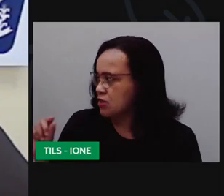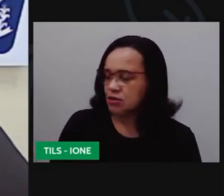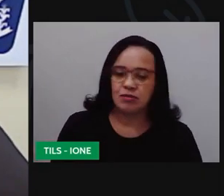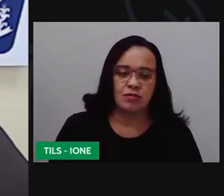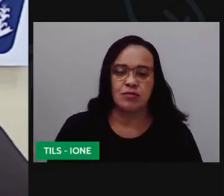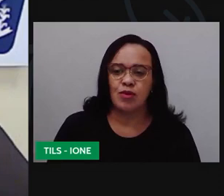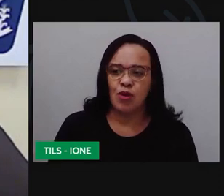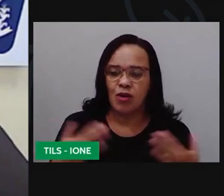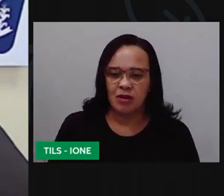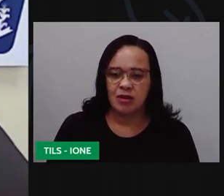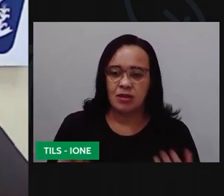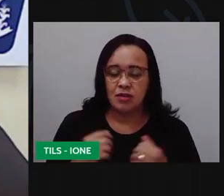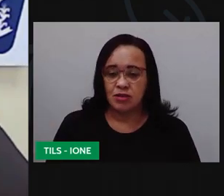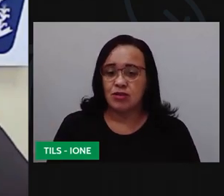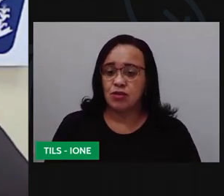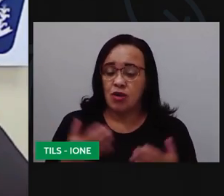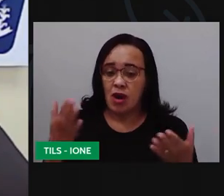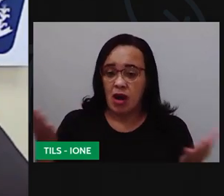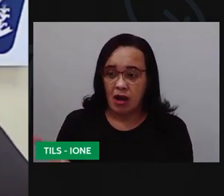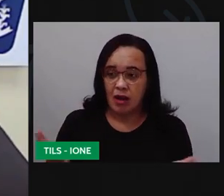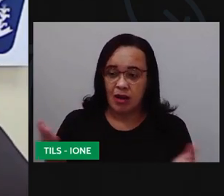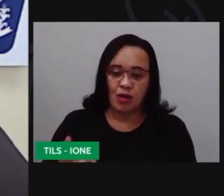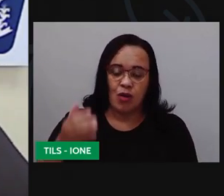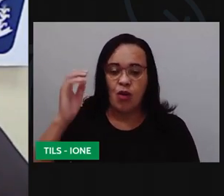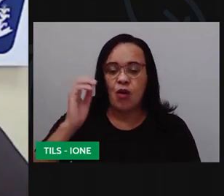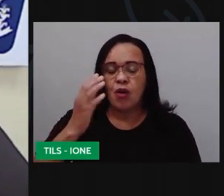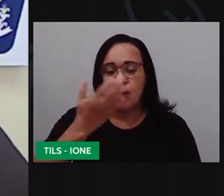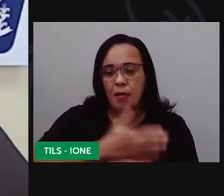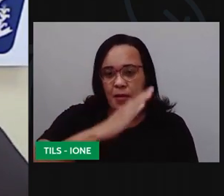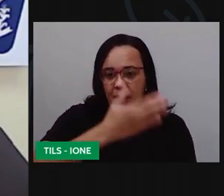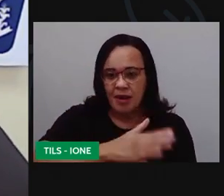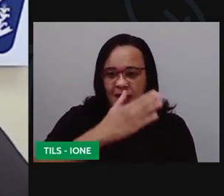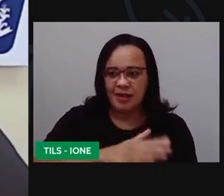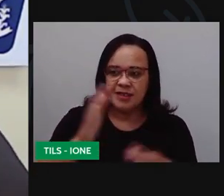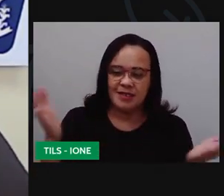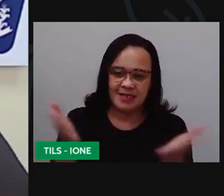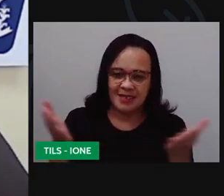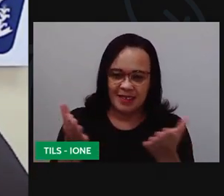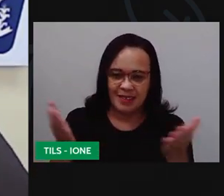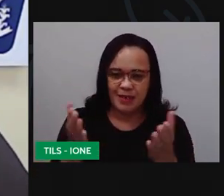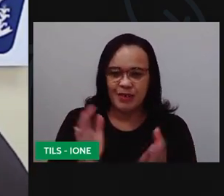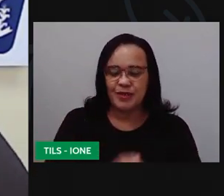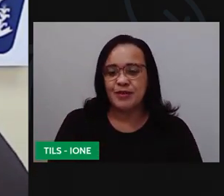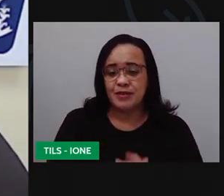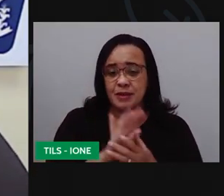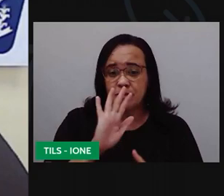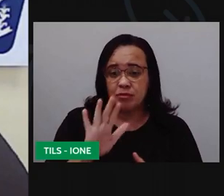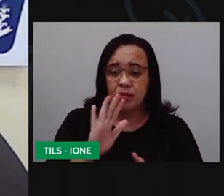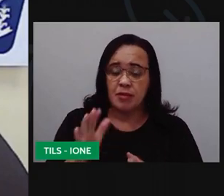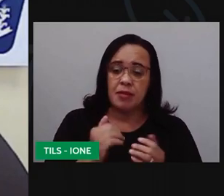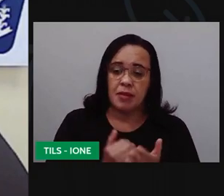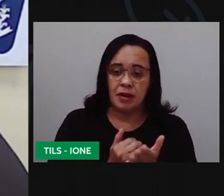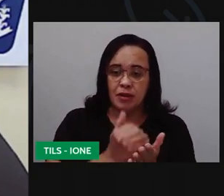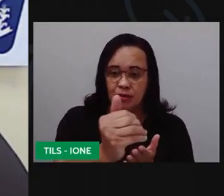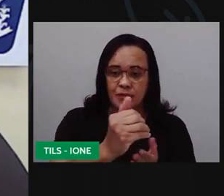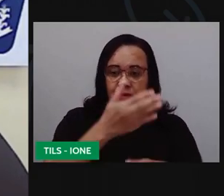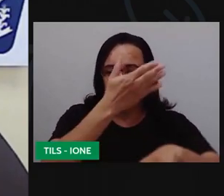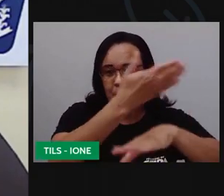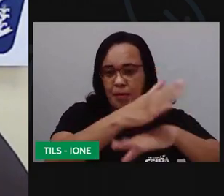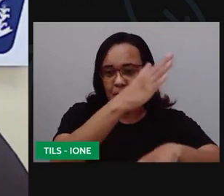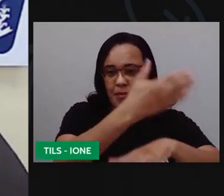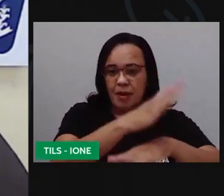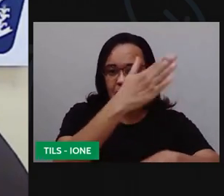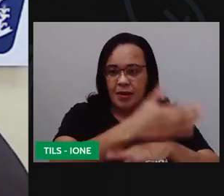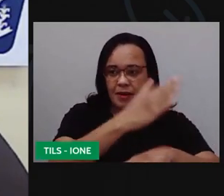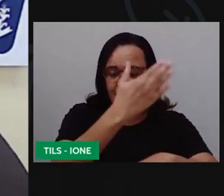Olha só, vamos para uma parte prática aqui agora, certo? Mas, né, para esta parte prática,